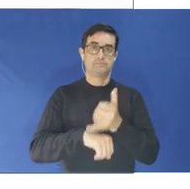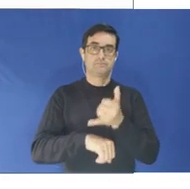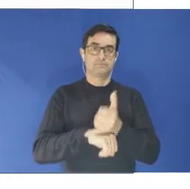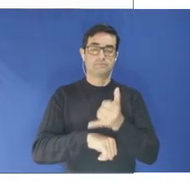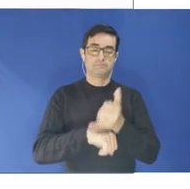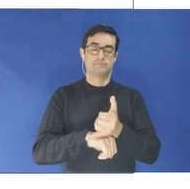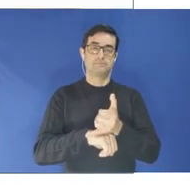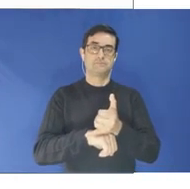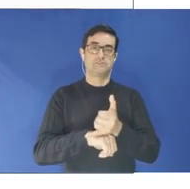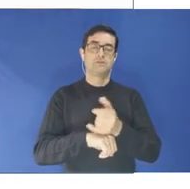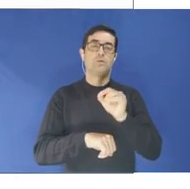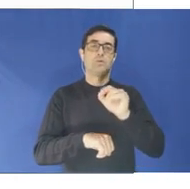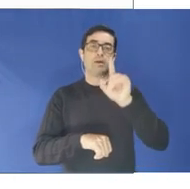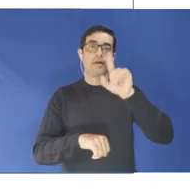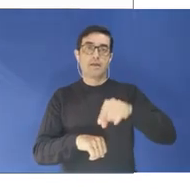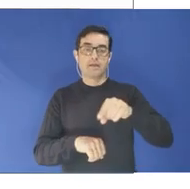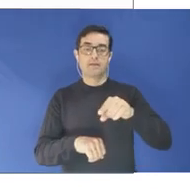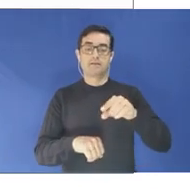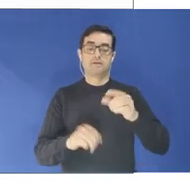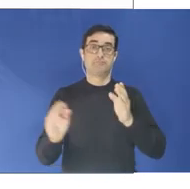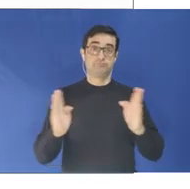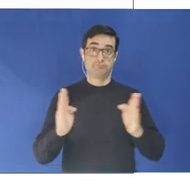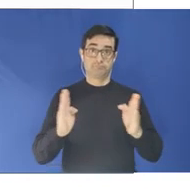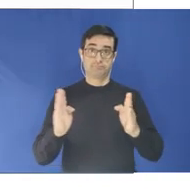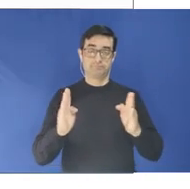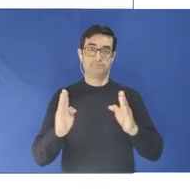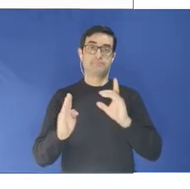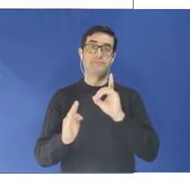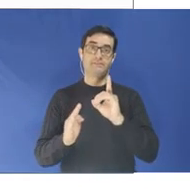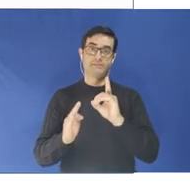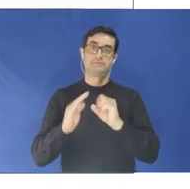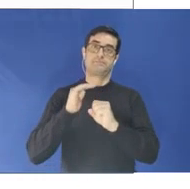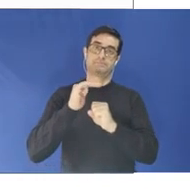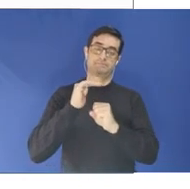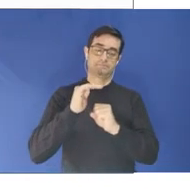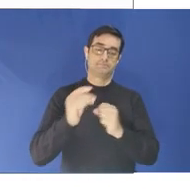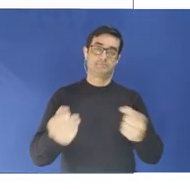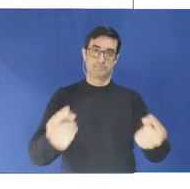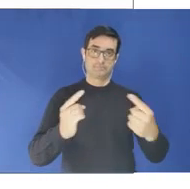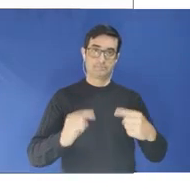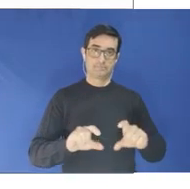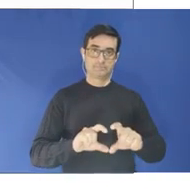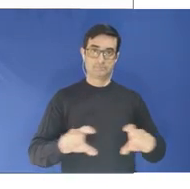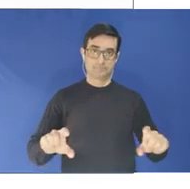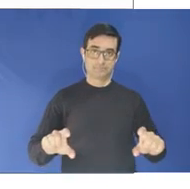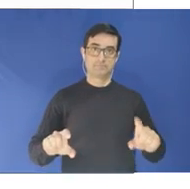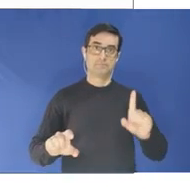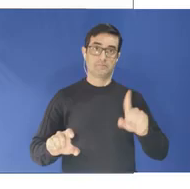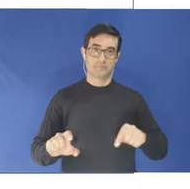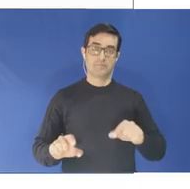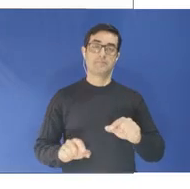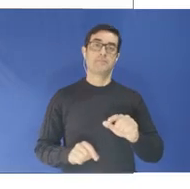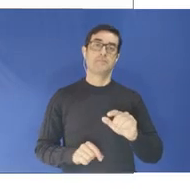dos metais de transição, são os elementos que têm o elétron mais energético em D, e aqui nos metais de